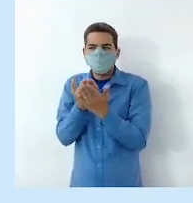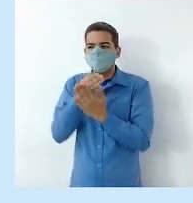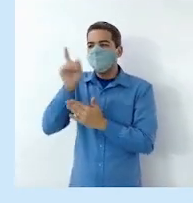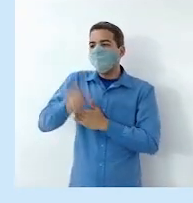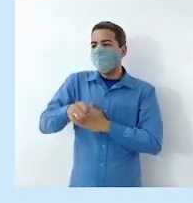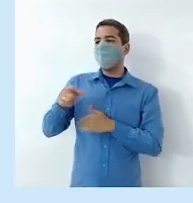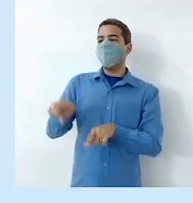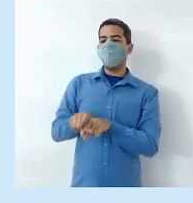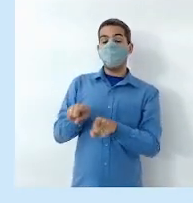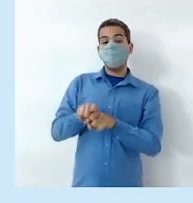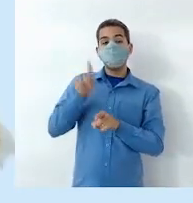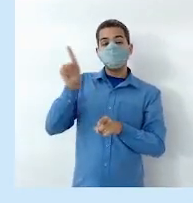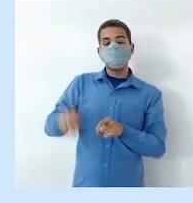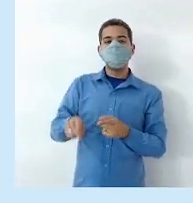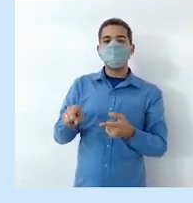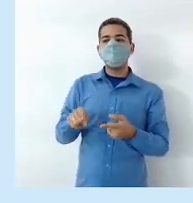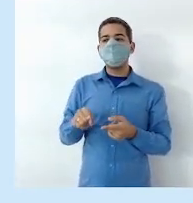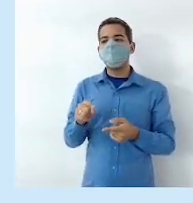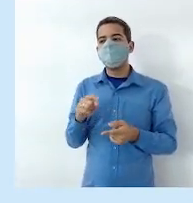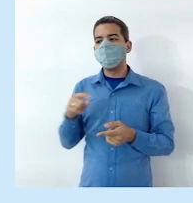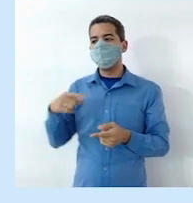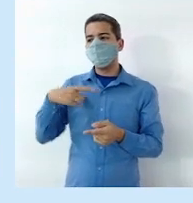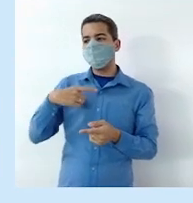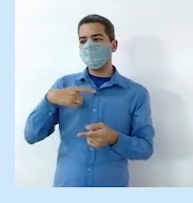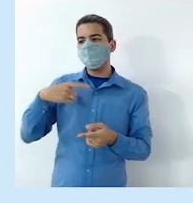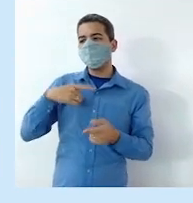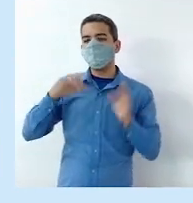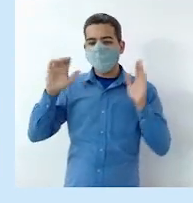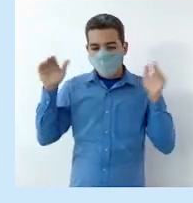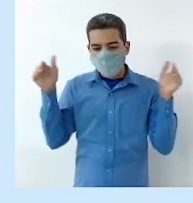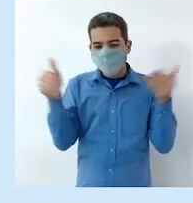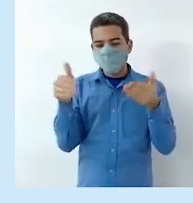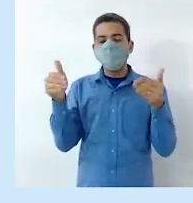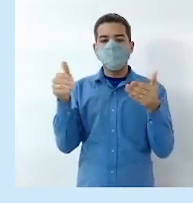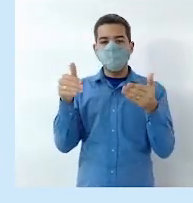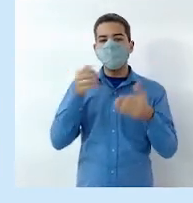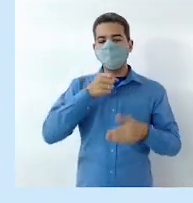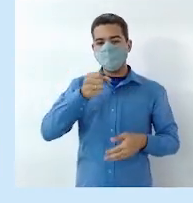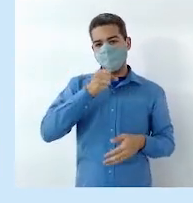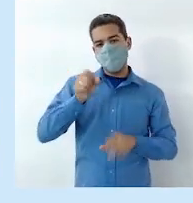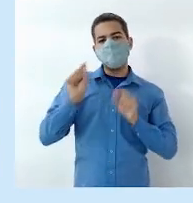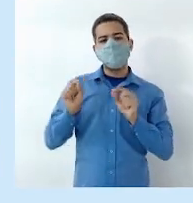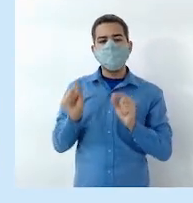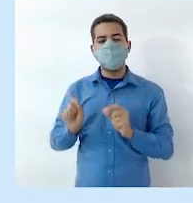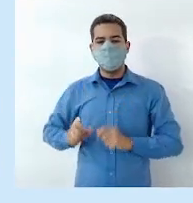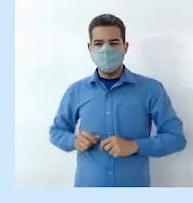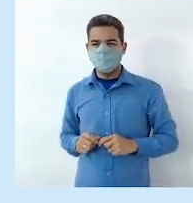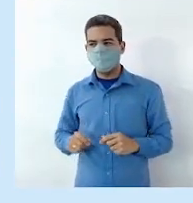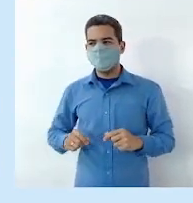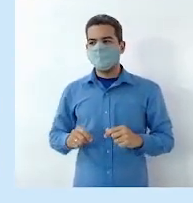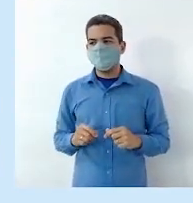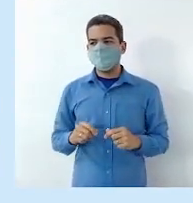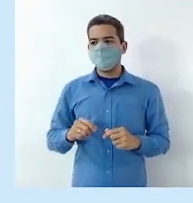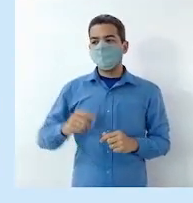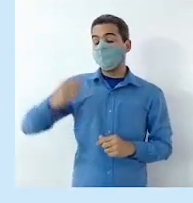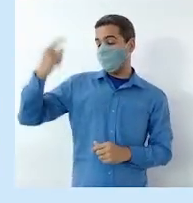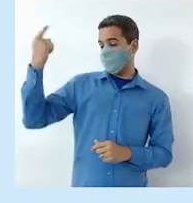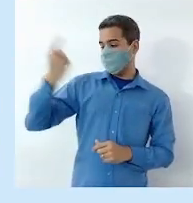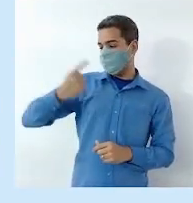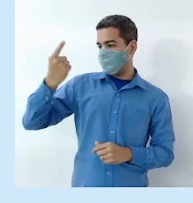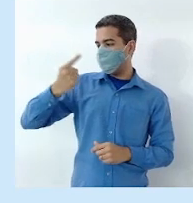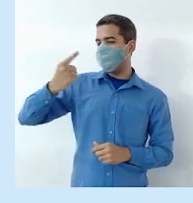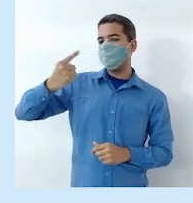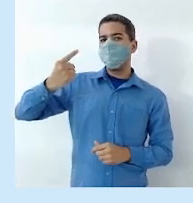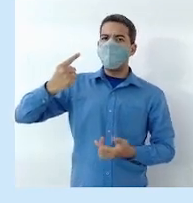pode deixar de focar também no foco narrativo. O que seria o foco narrativo? Em primeira ou em